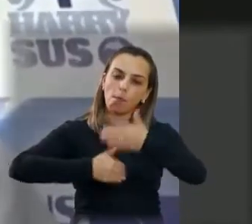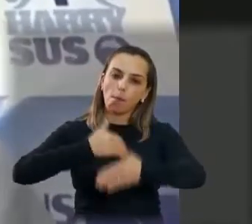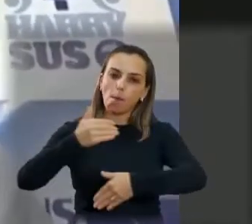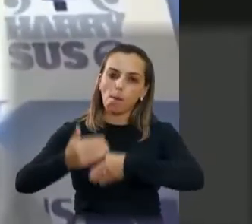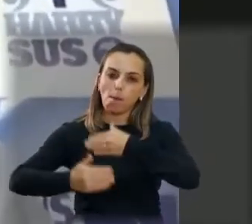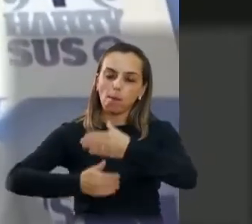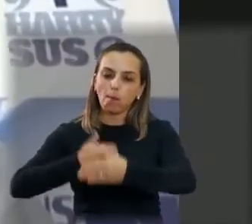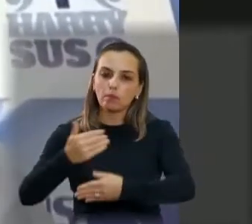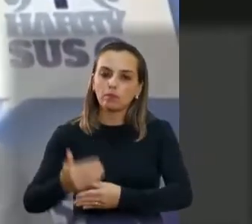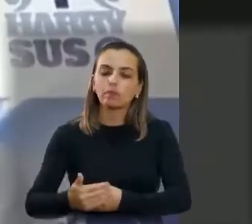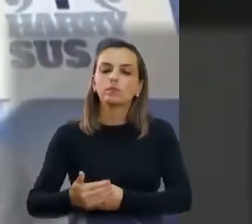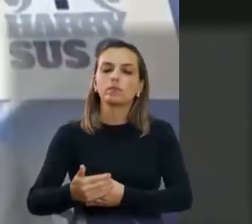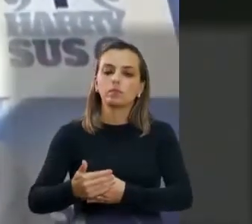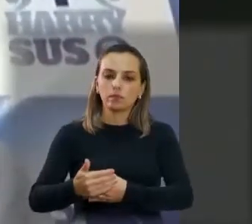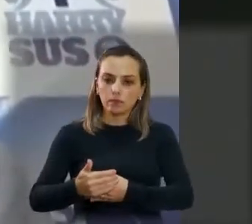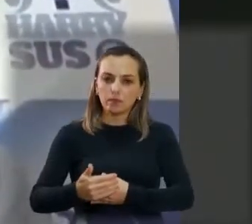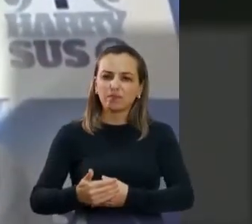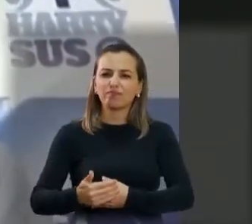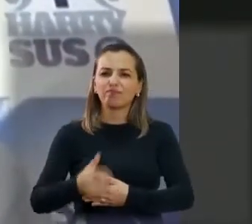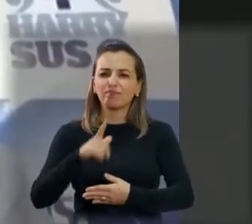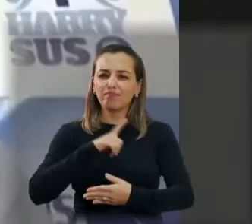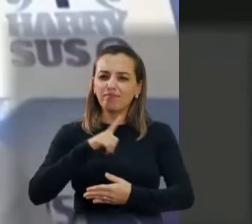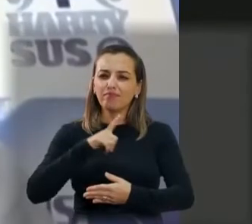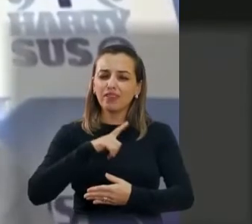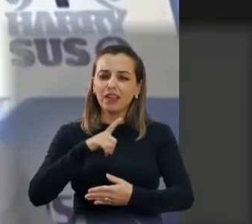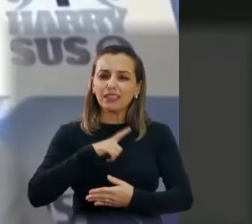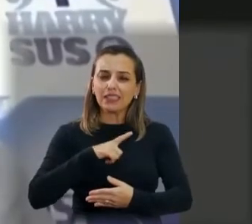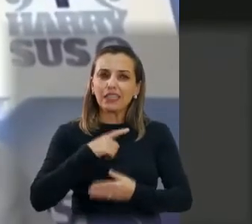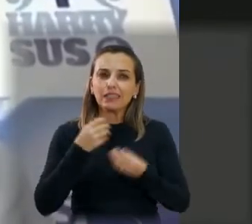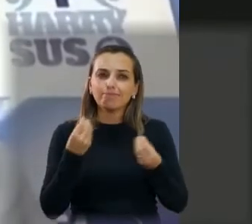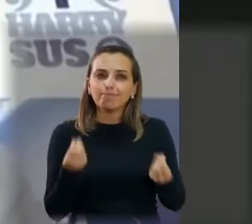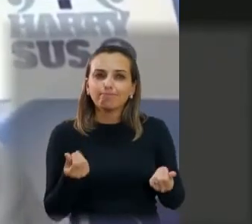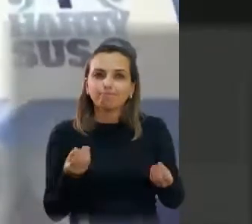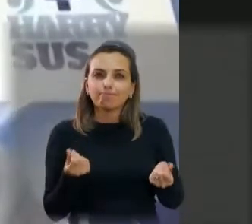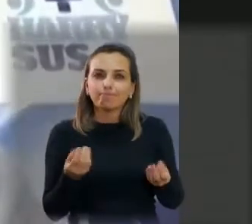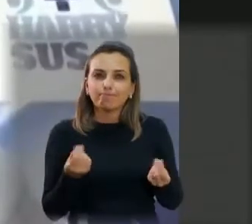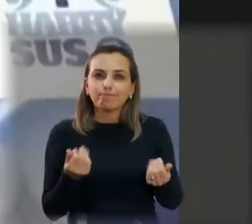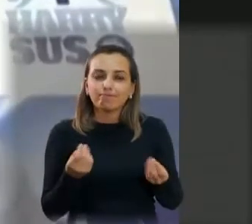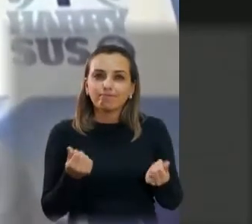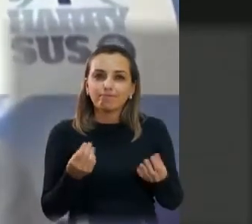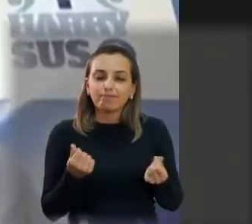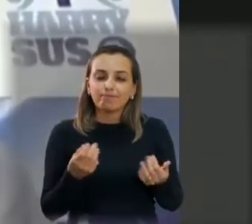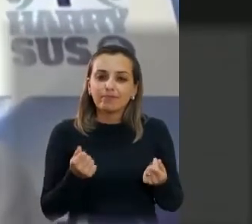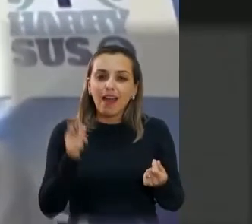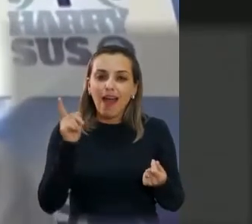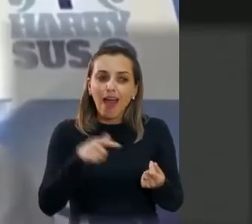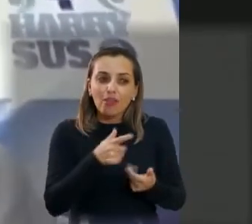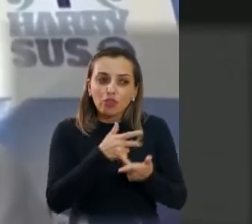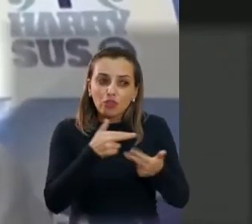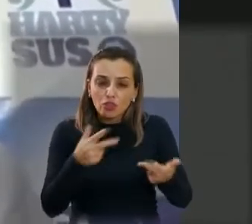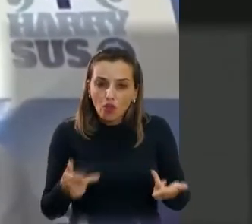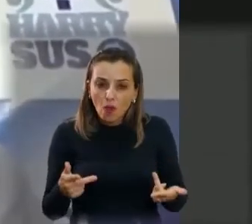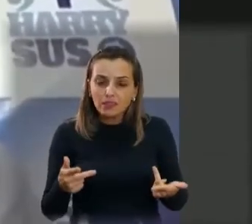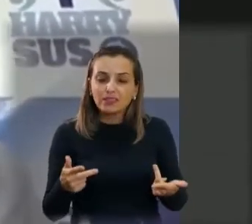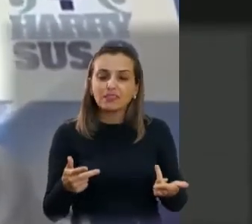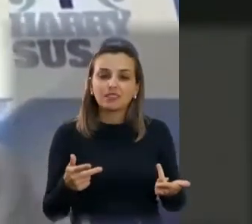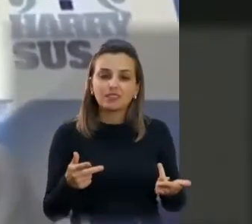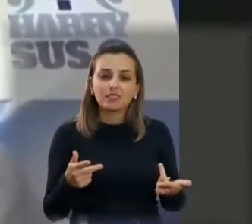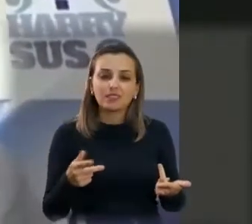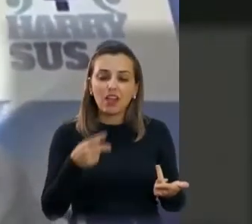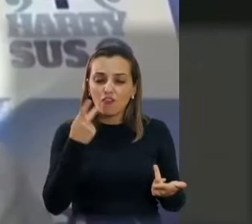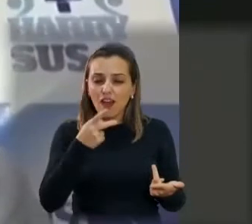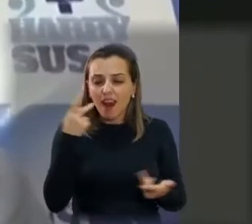mesmo com todo a dilapidação que foi feita durante esses